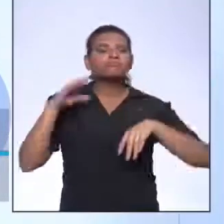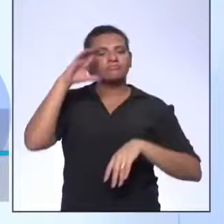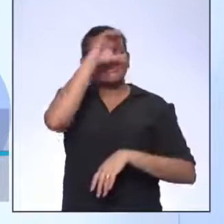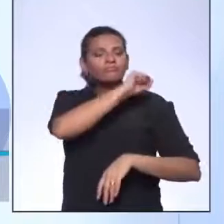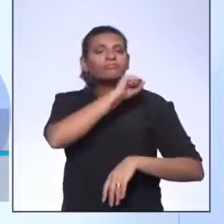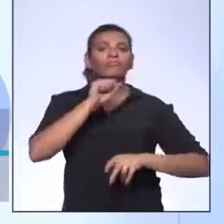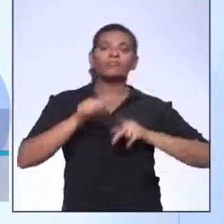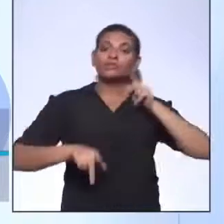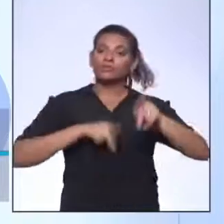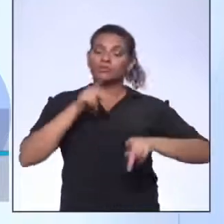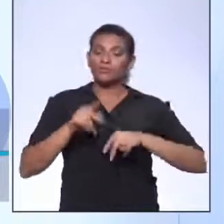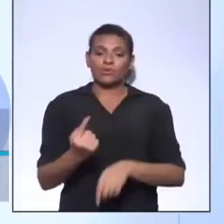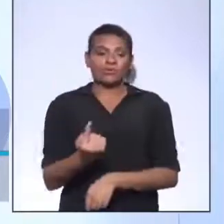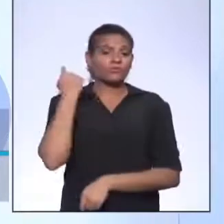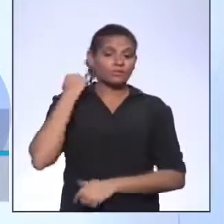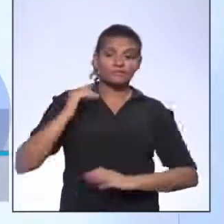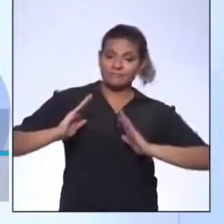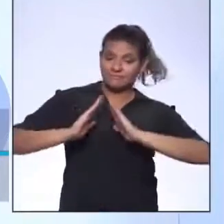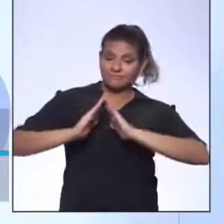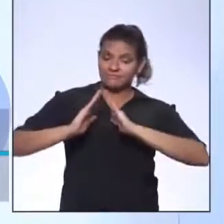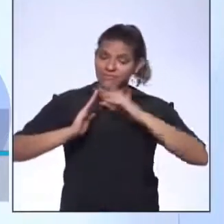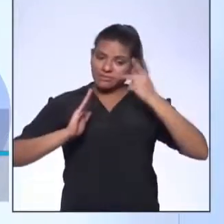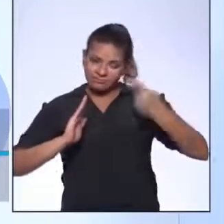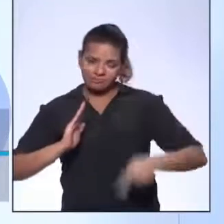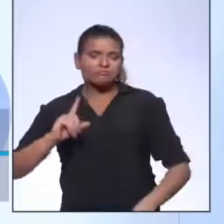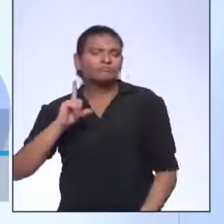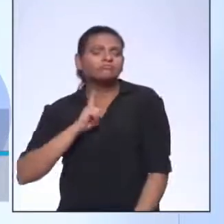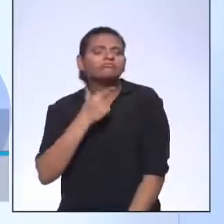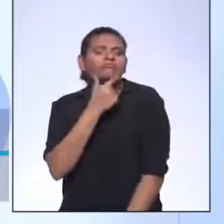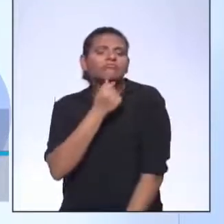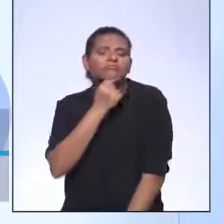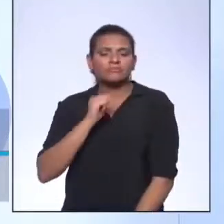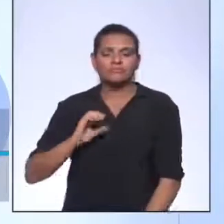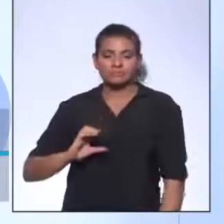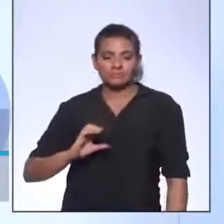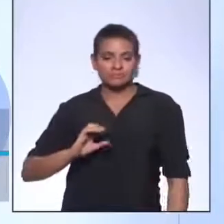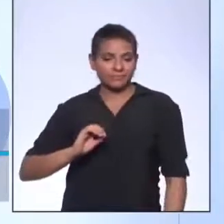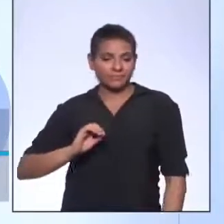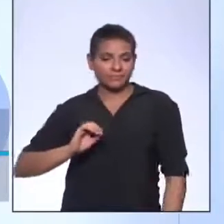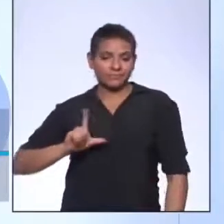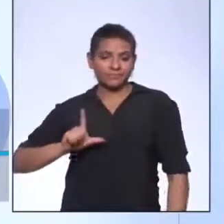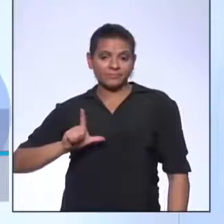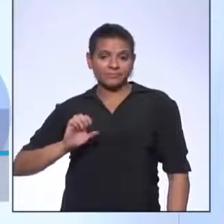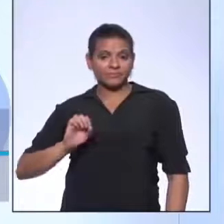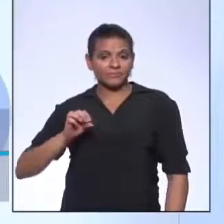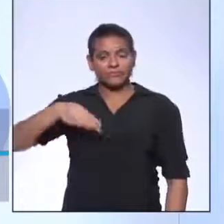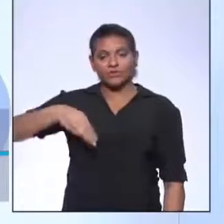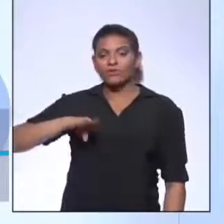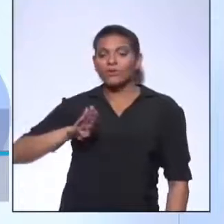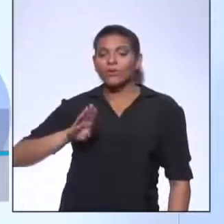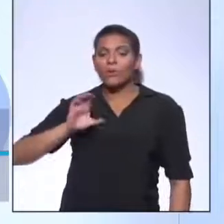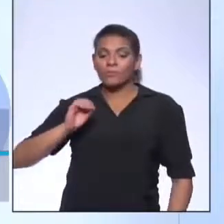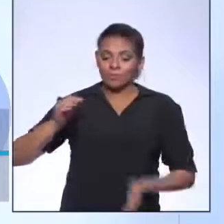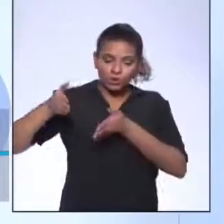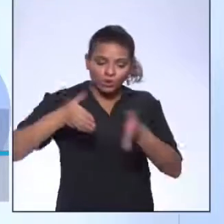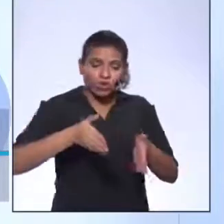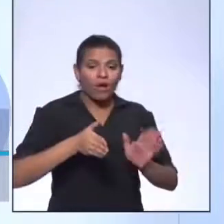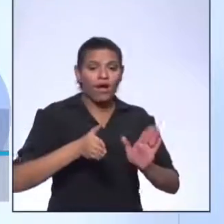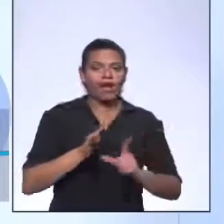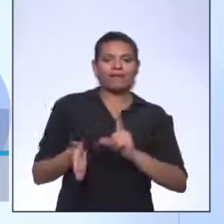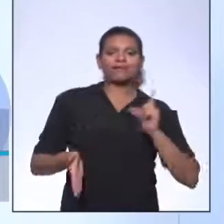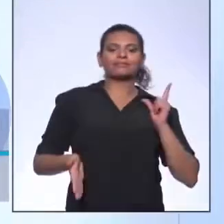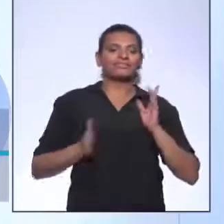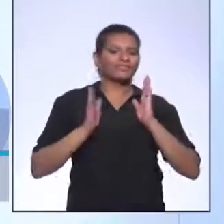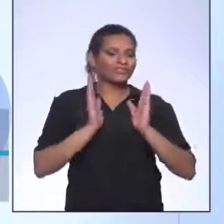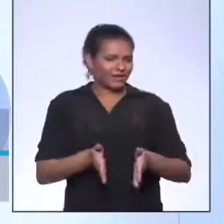moravam aqui antes da chegada de Colombo, que nós já sabemos que são os pré-colombianos. Inclusive, vocês já sabem que esse